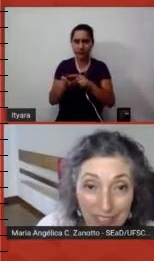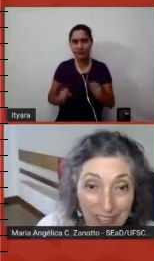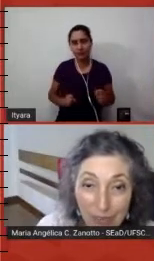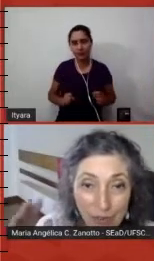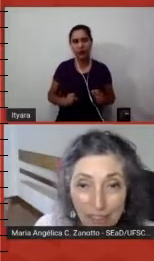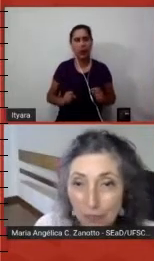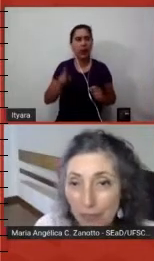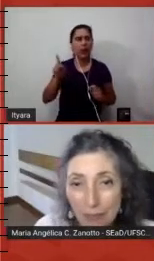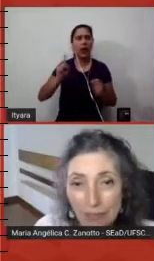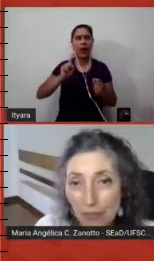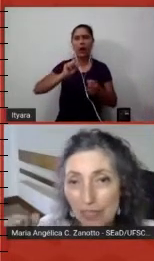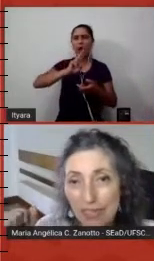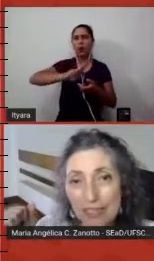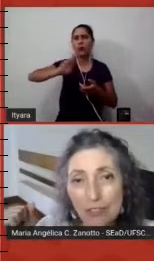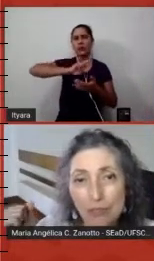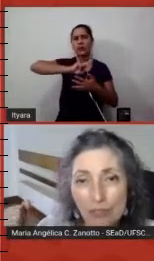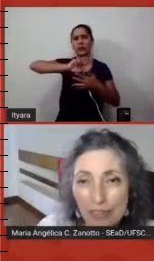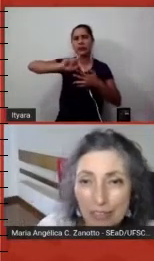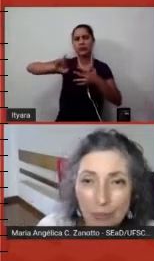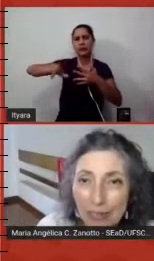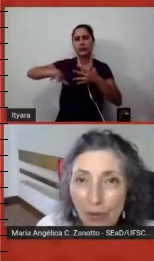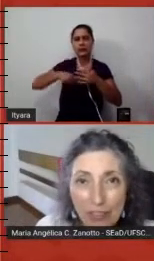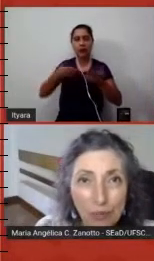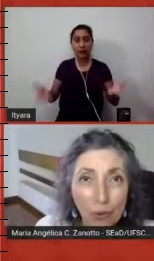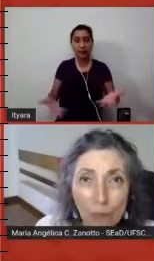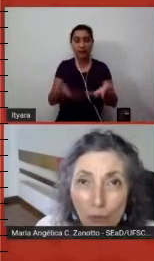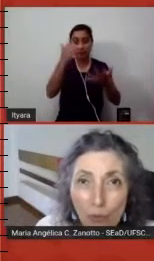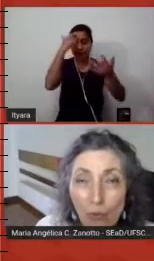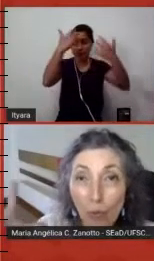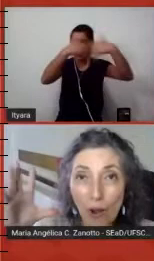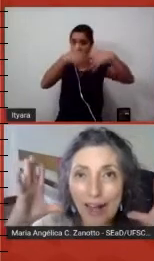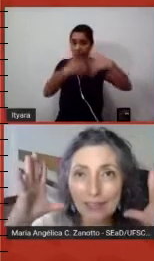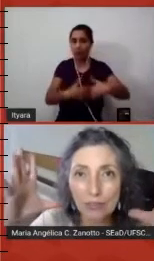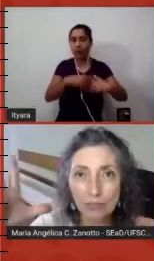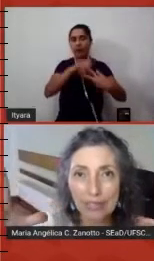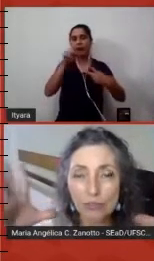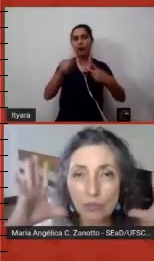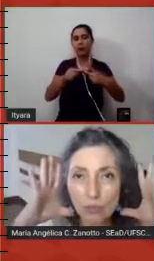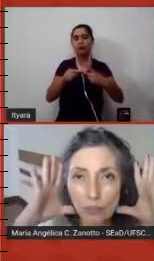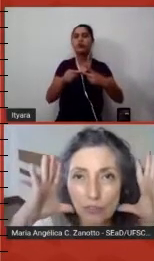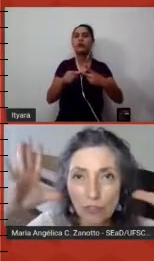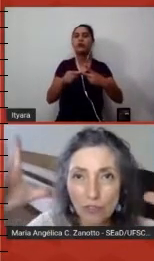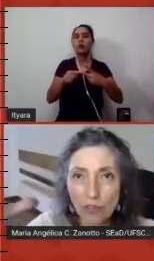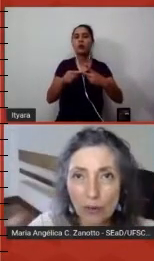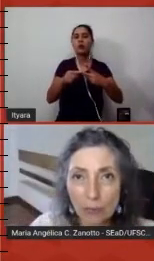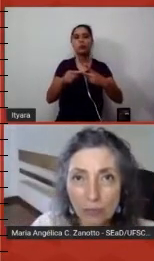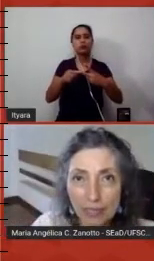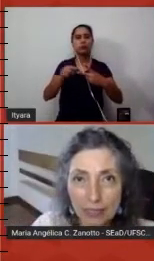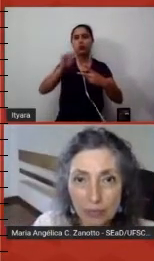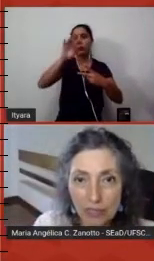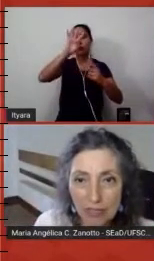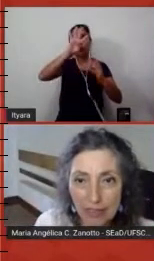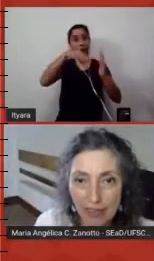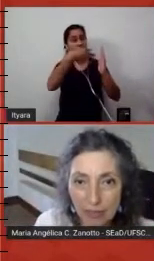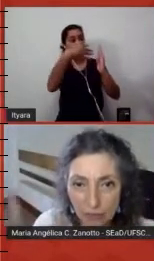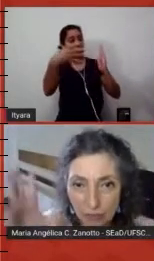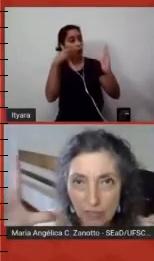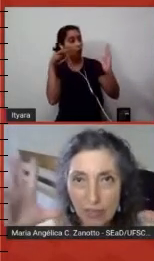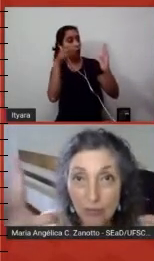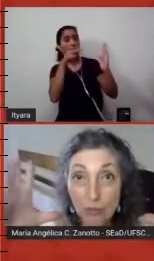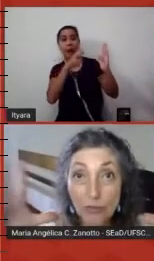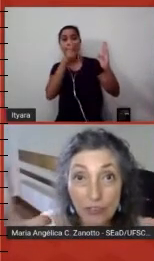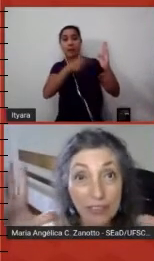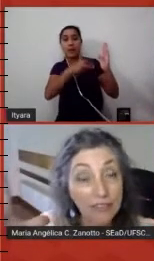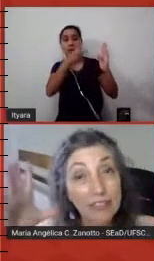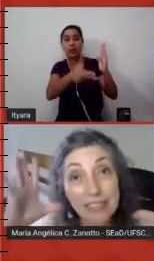várias utilidades, encoraja o pensamento crítico, fornece uma linguagem comum, um quadro, né? Todos os professores olham para os mesmos